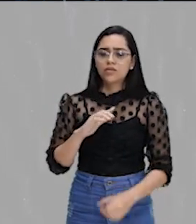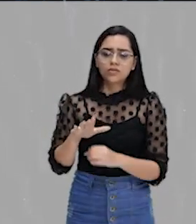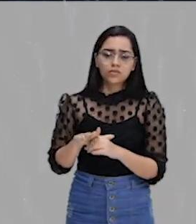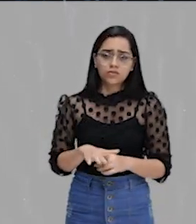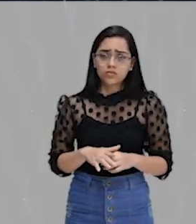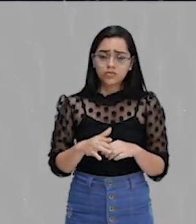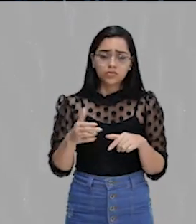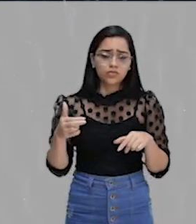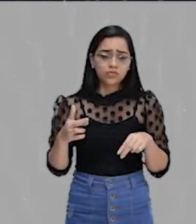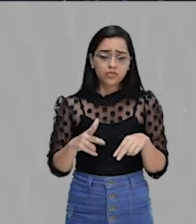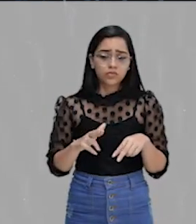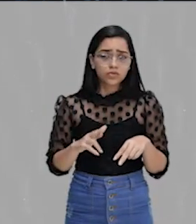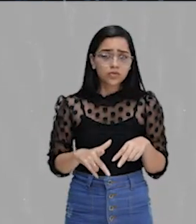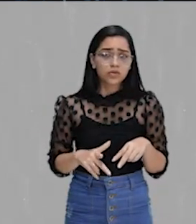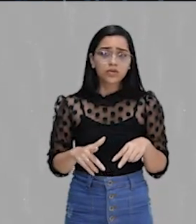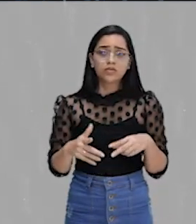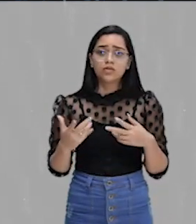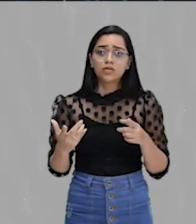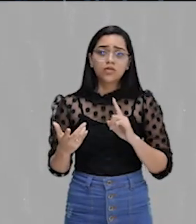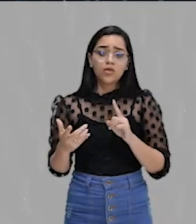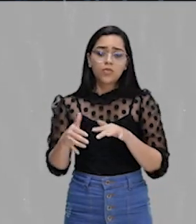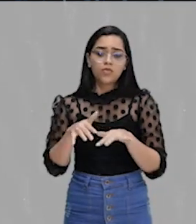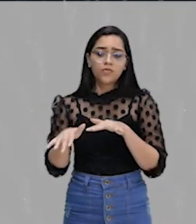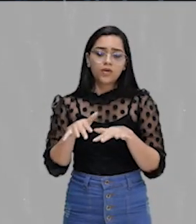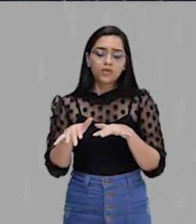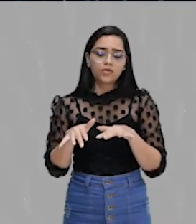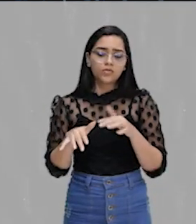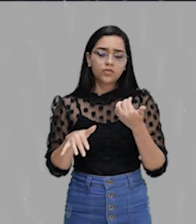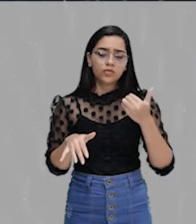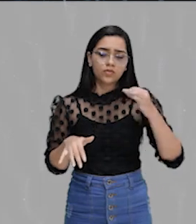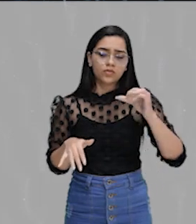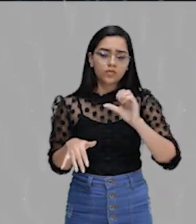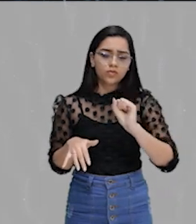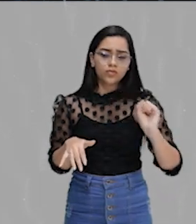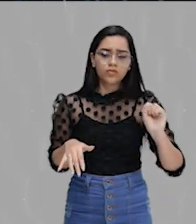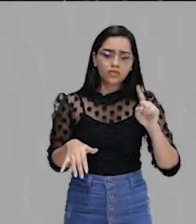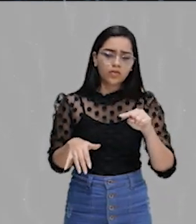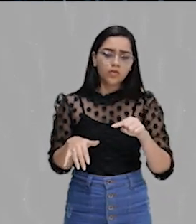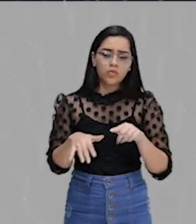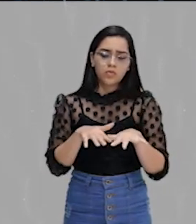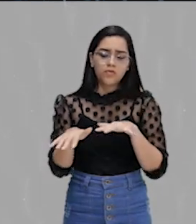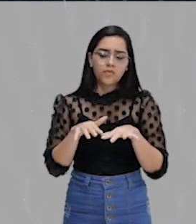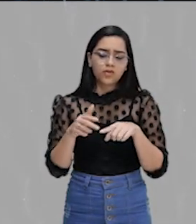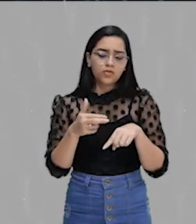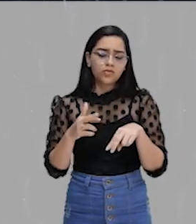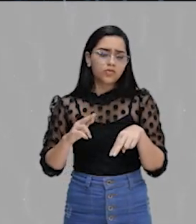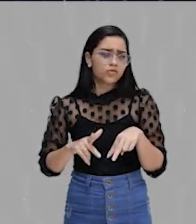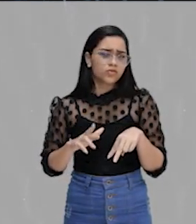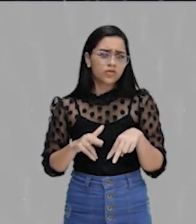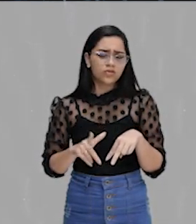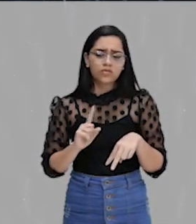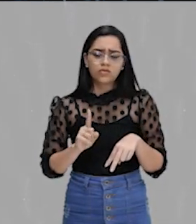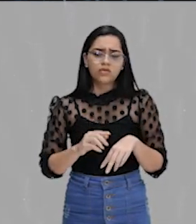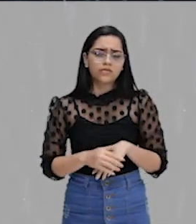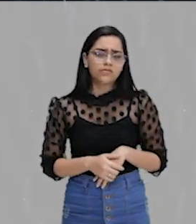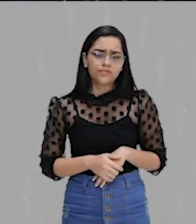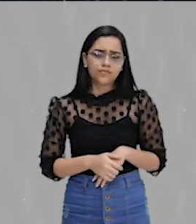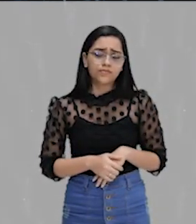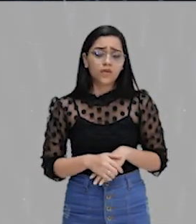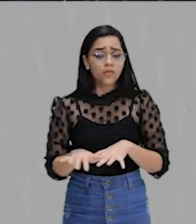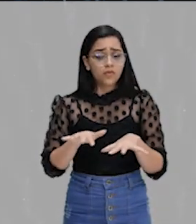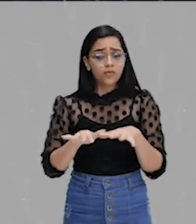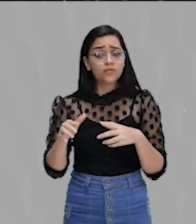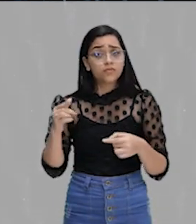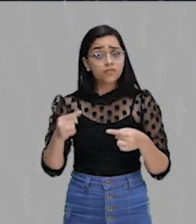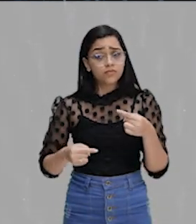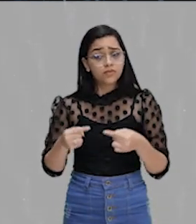de gênero. E, na verdade, o movimento de 88, ele não é um movimento de gênero, ele é um movimento